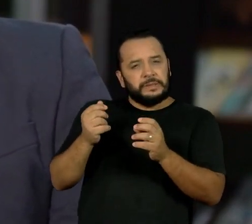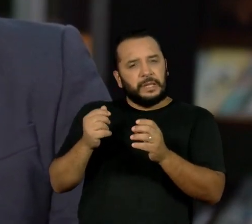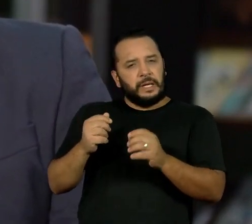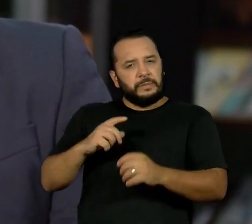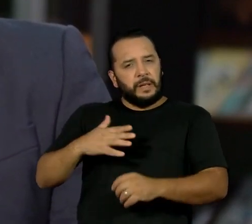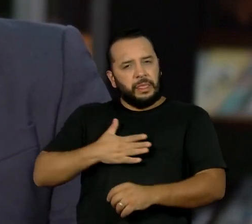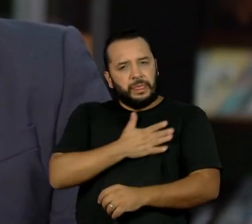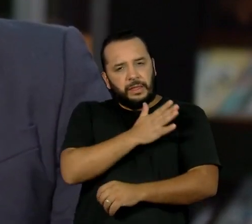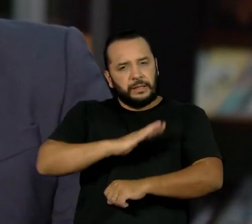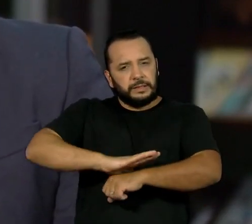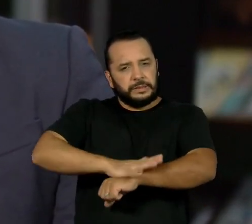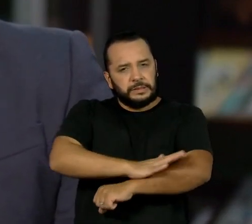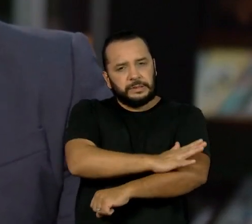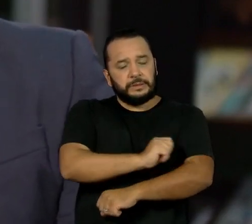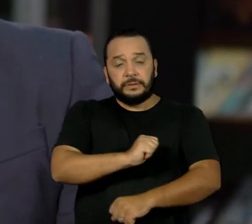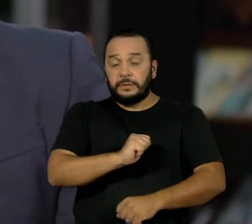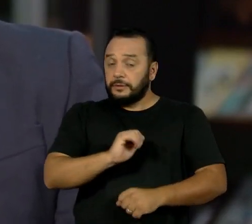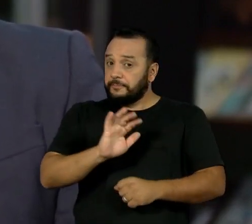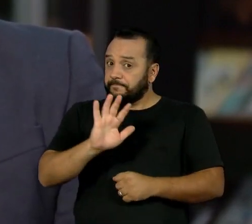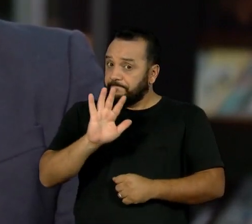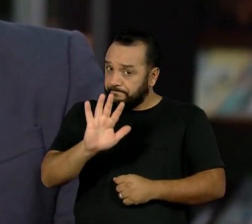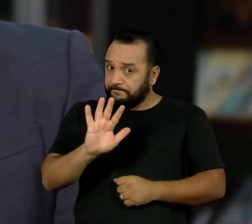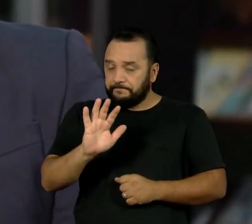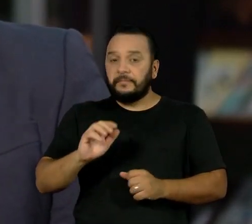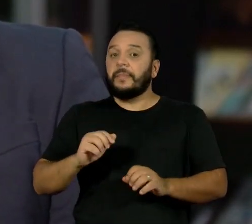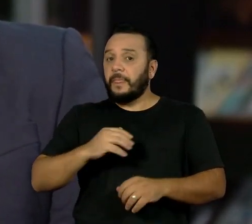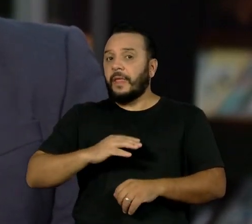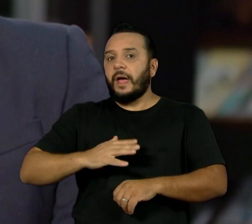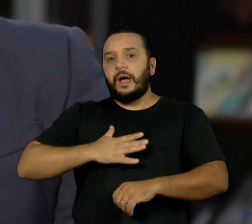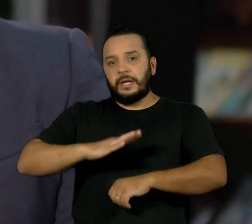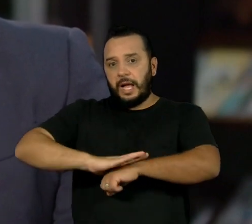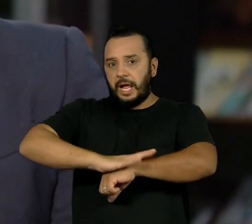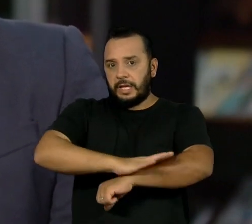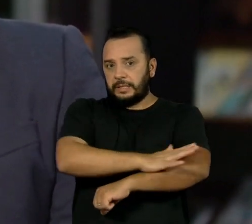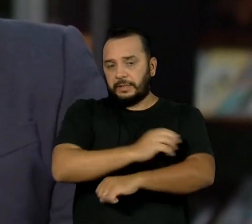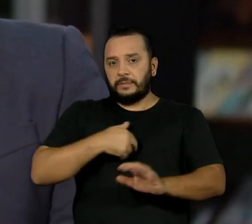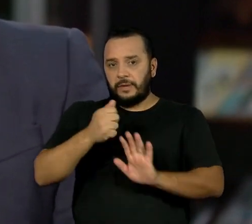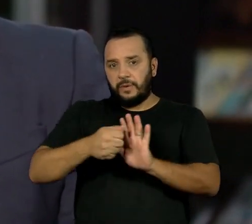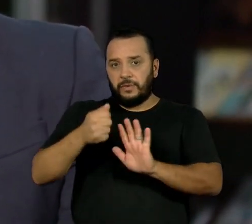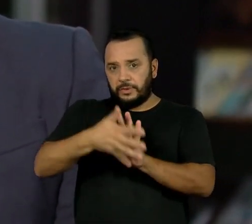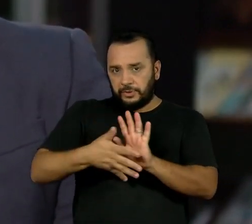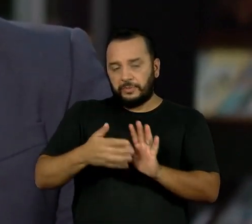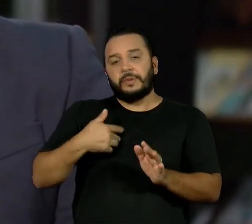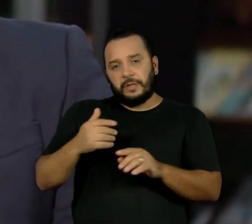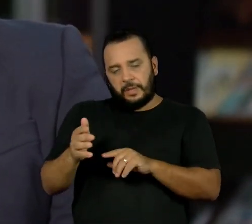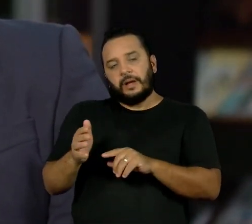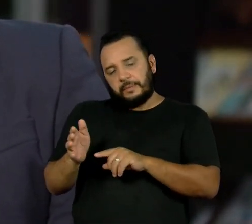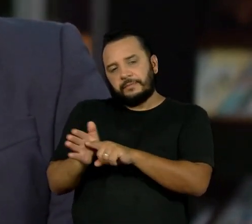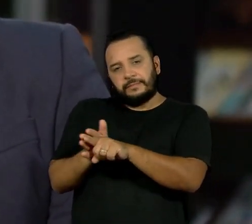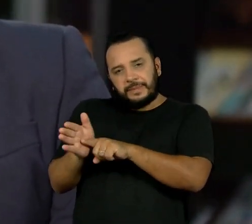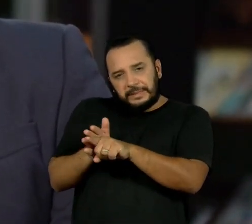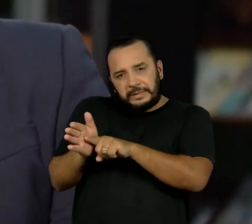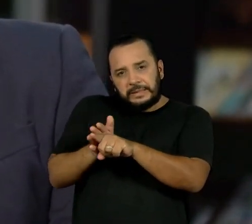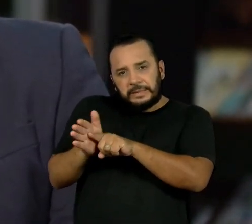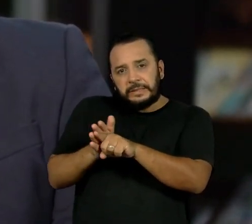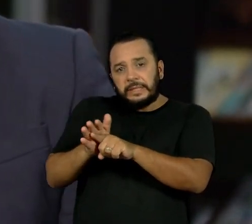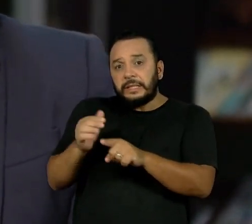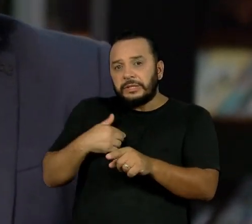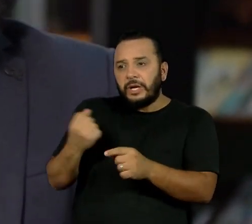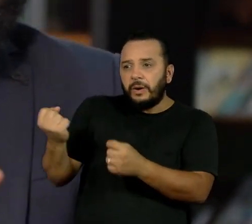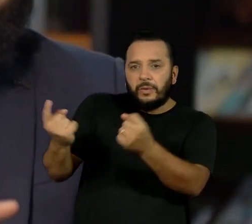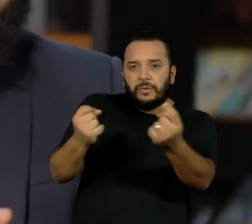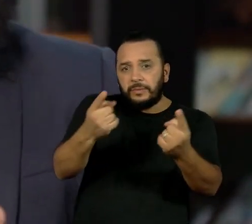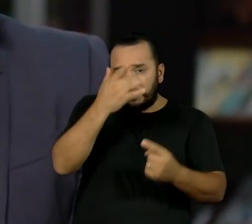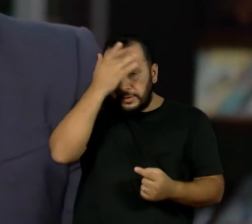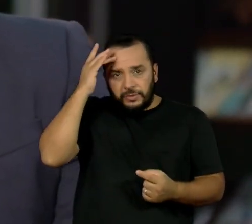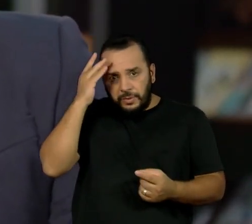utilizado por pesquisadores para combater essa questão através da geração de informação e produção de mecanismos